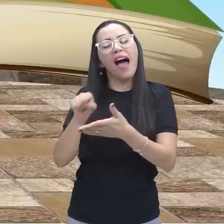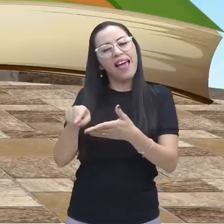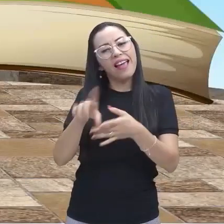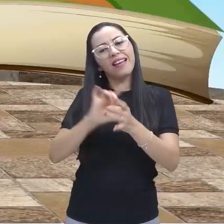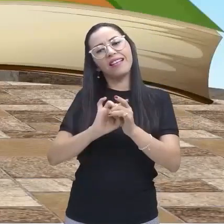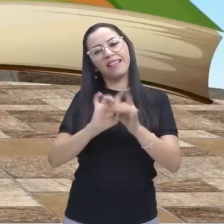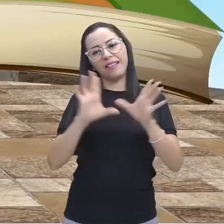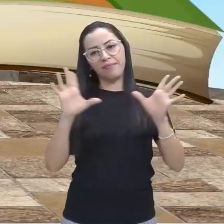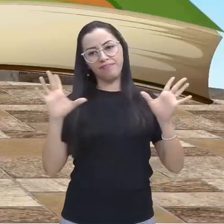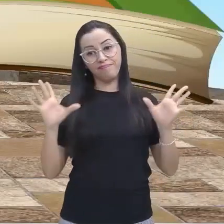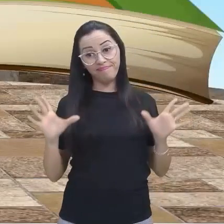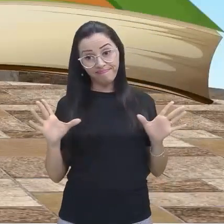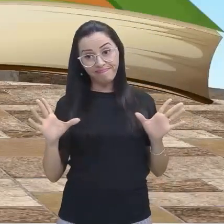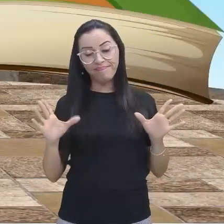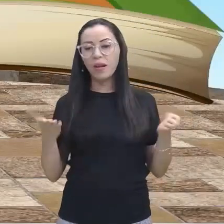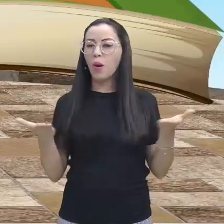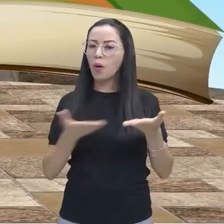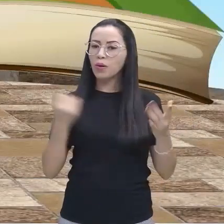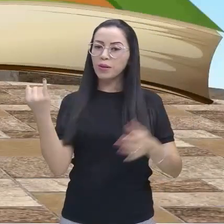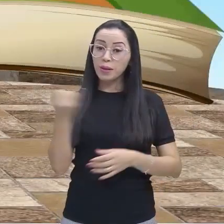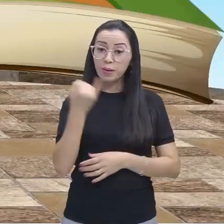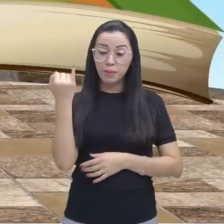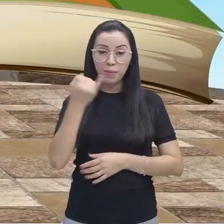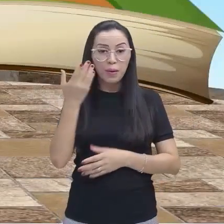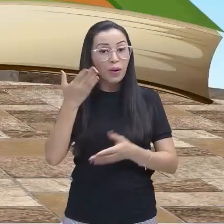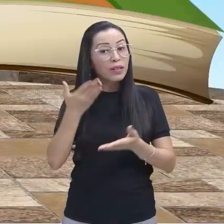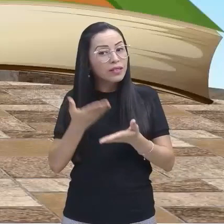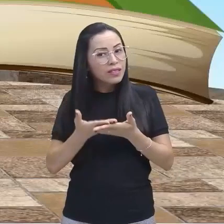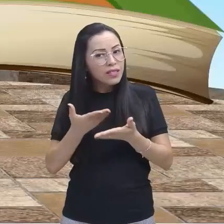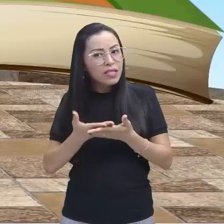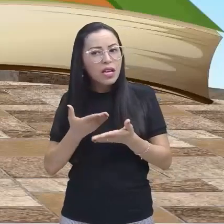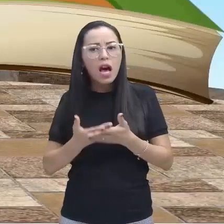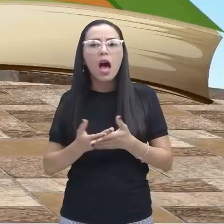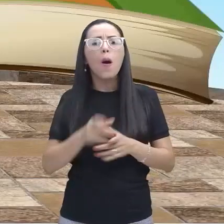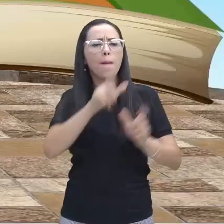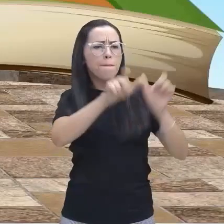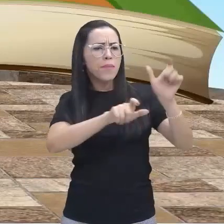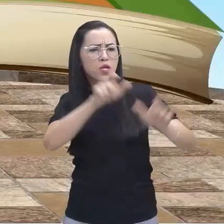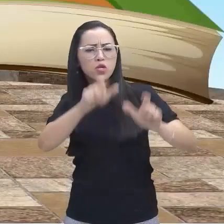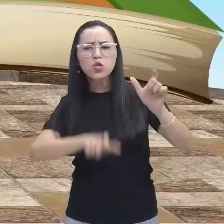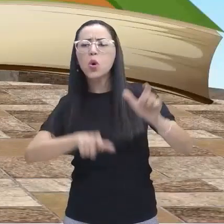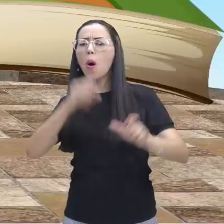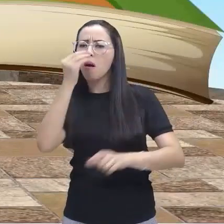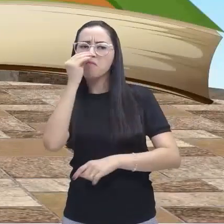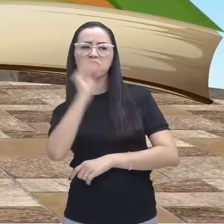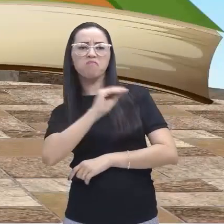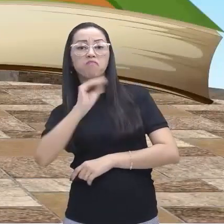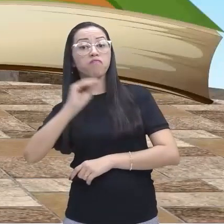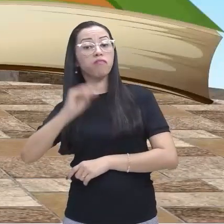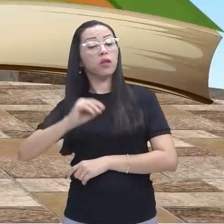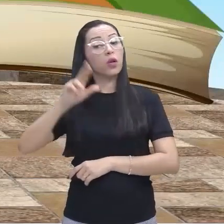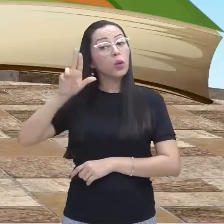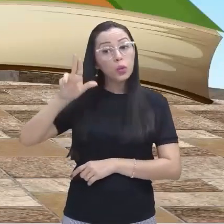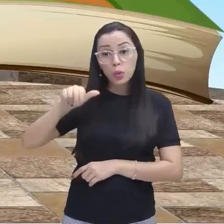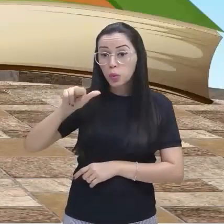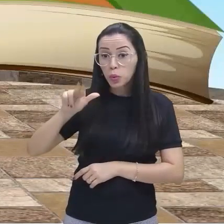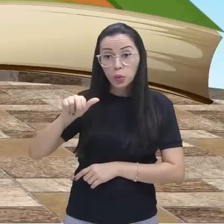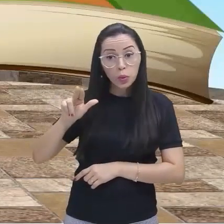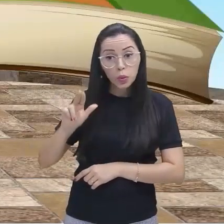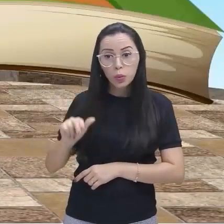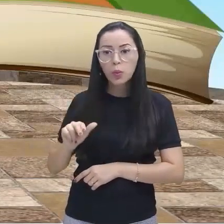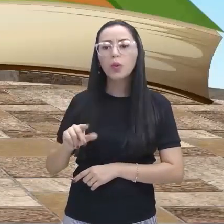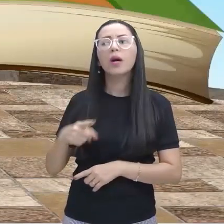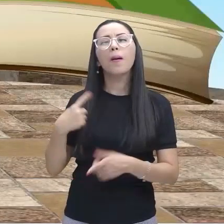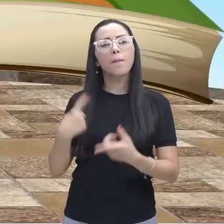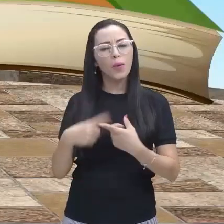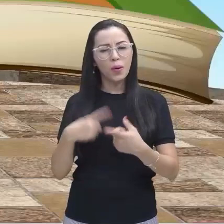nossa compreensão da aula de hoje. Nunca se deve subestimar os outros, pois cada um tem o